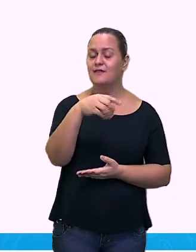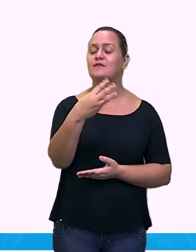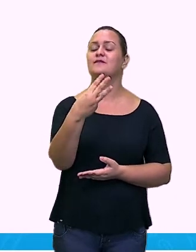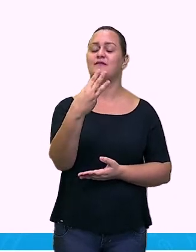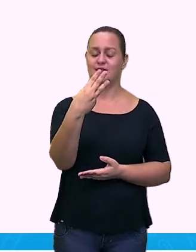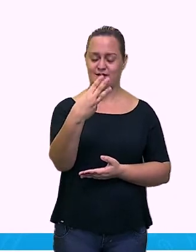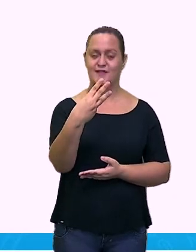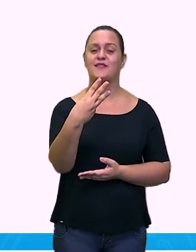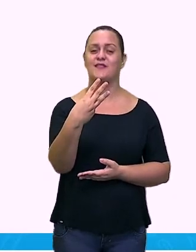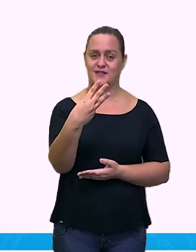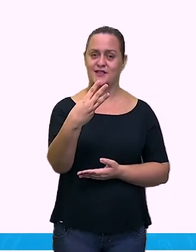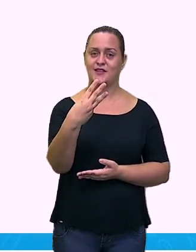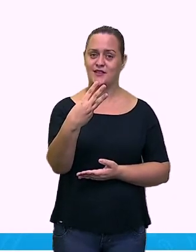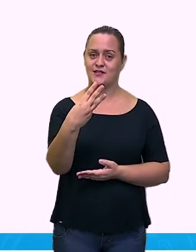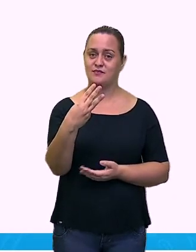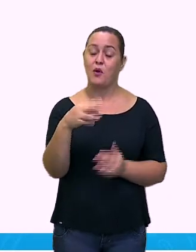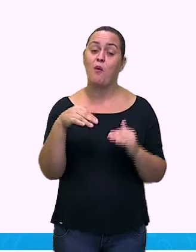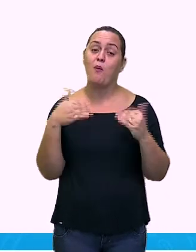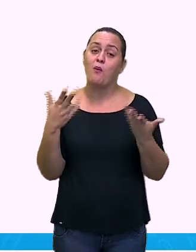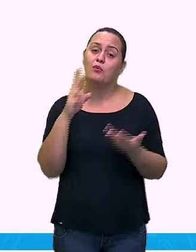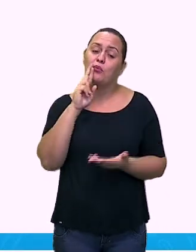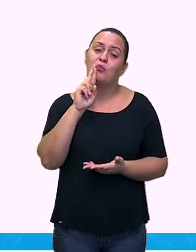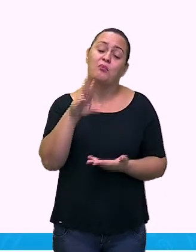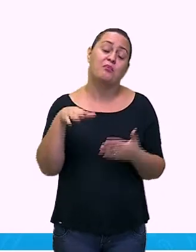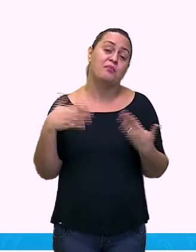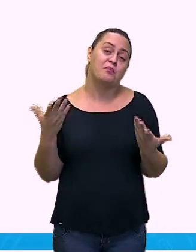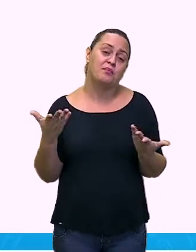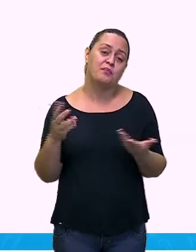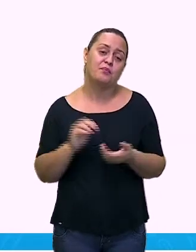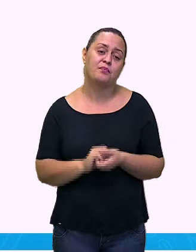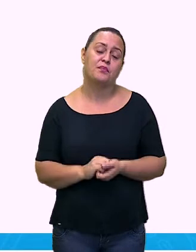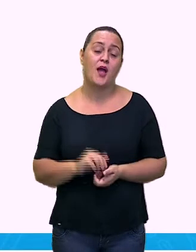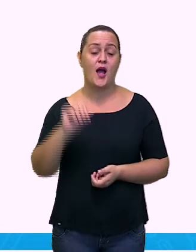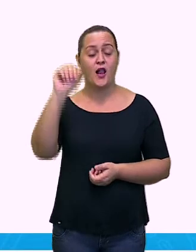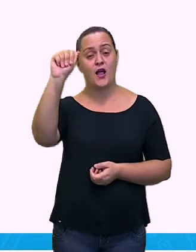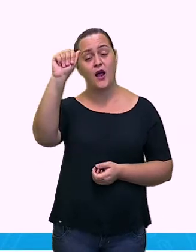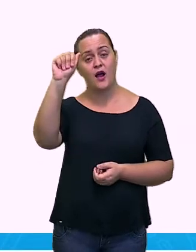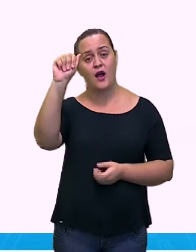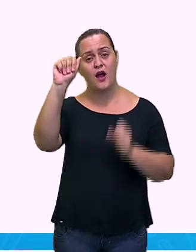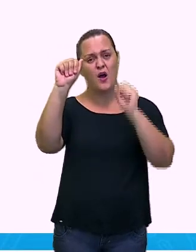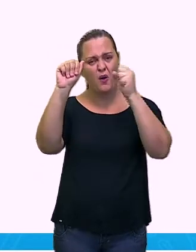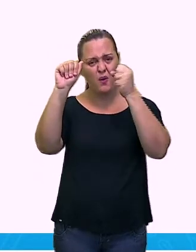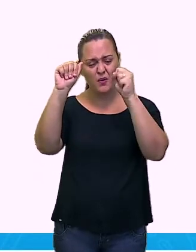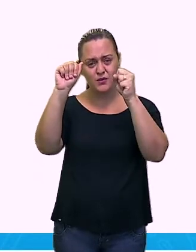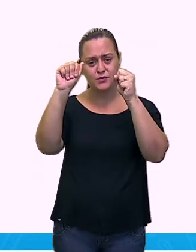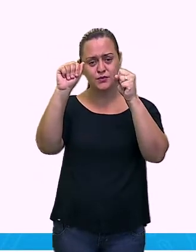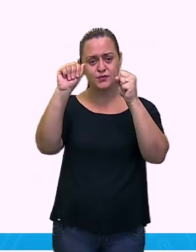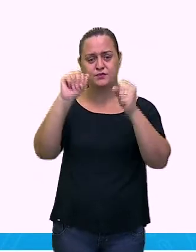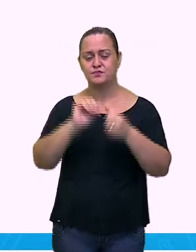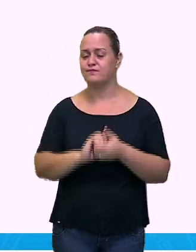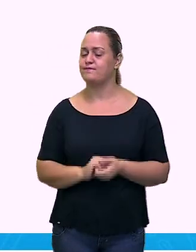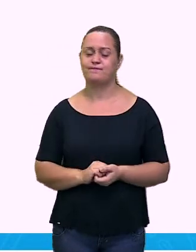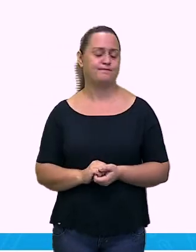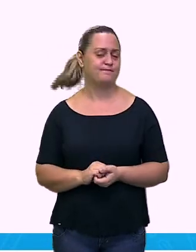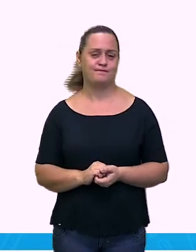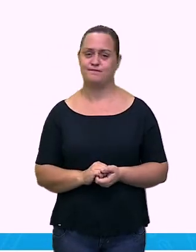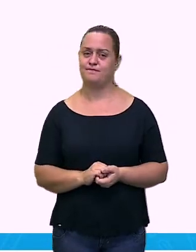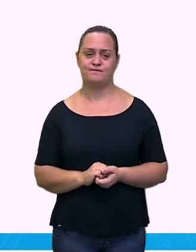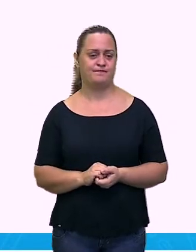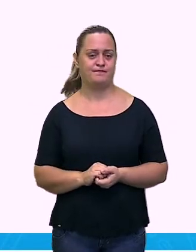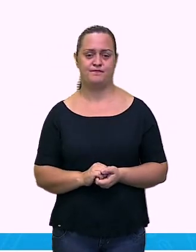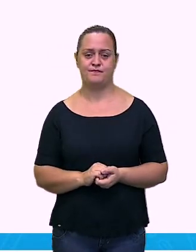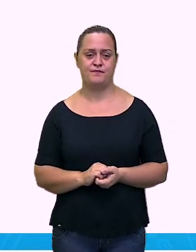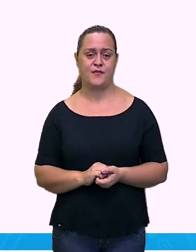três vamos ver qual letra está correta a letra até falando que é oito não não